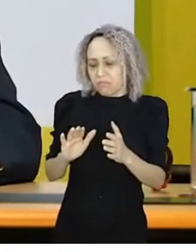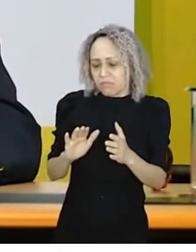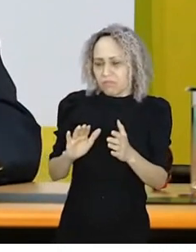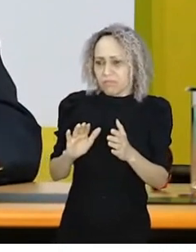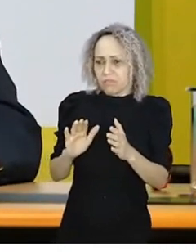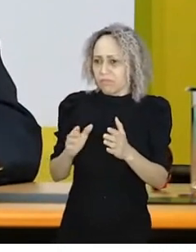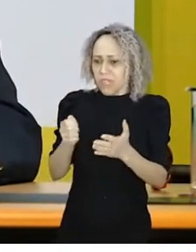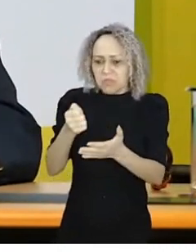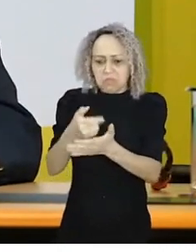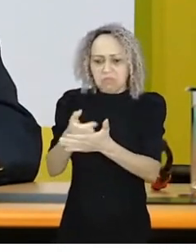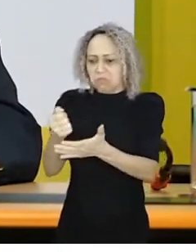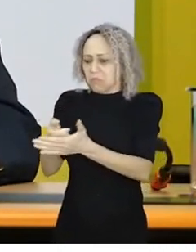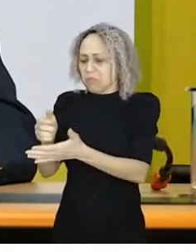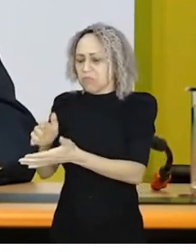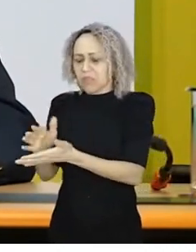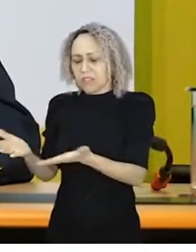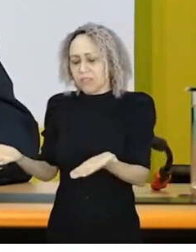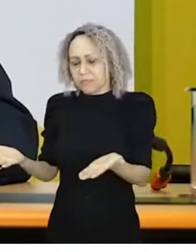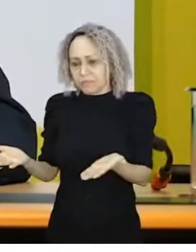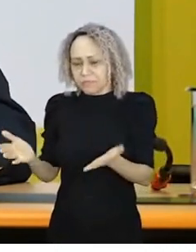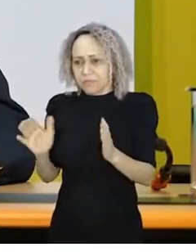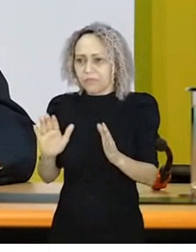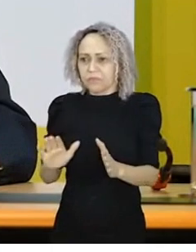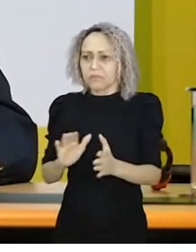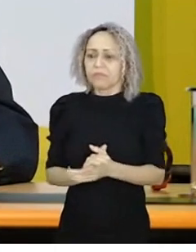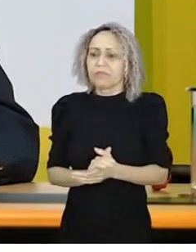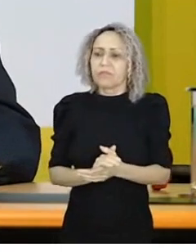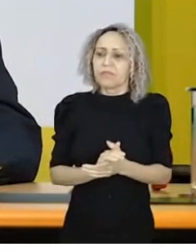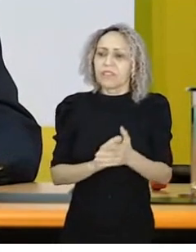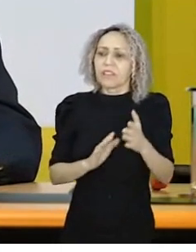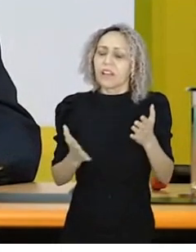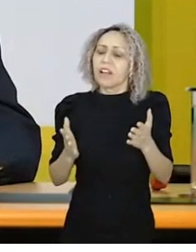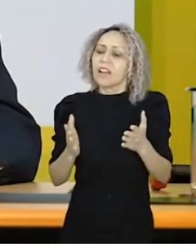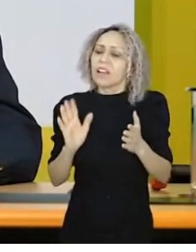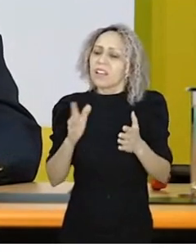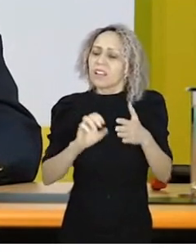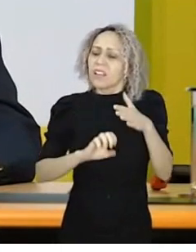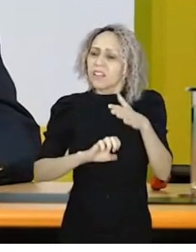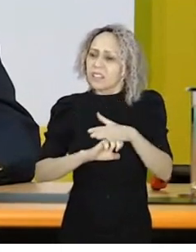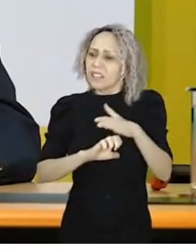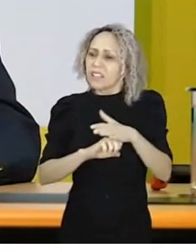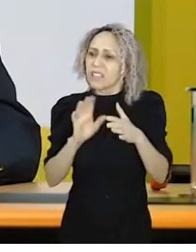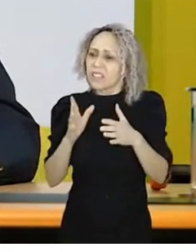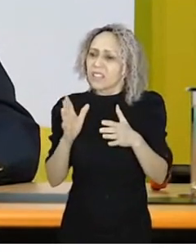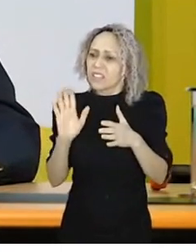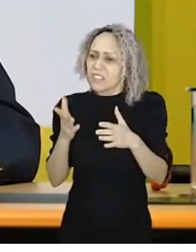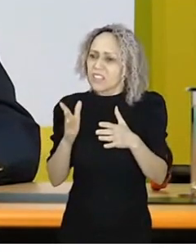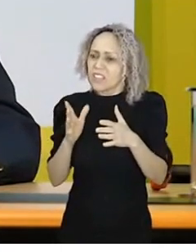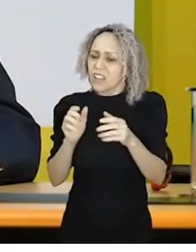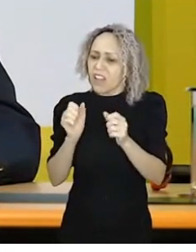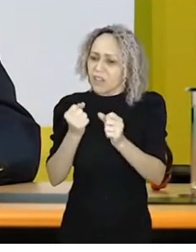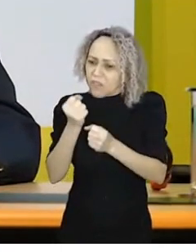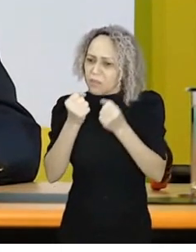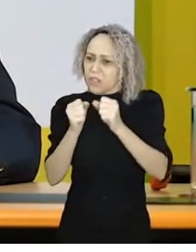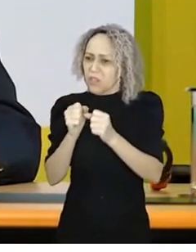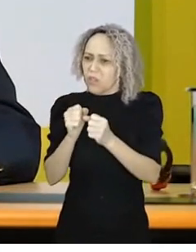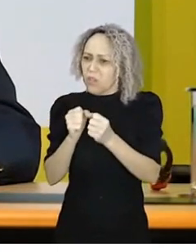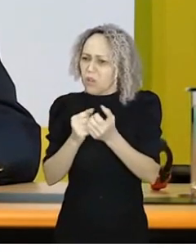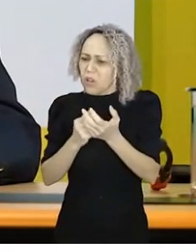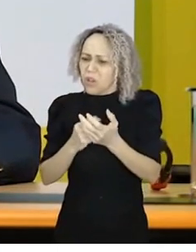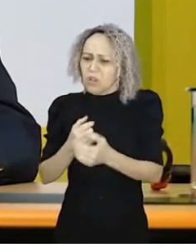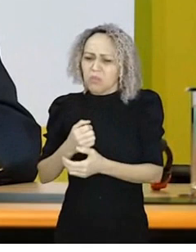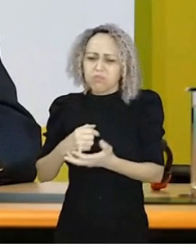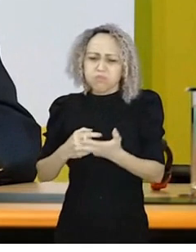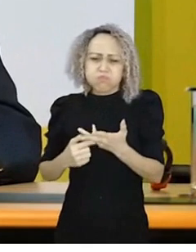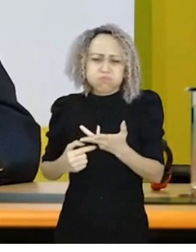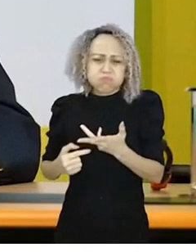para vários setores privados. Já fabricou centenas de chips, mas ela ainda é deficitária.